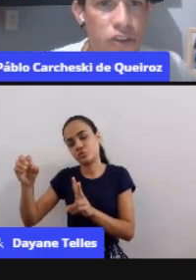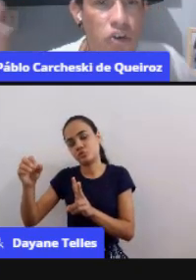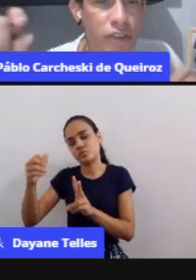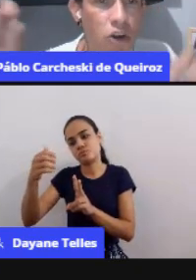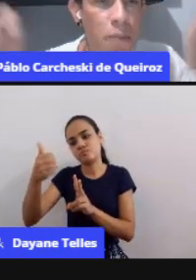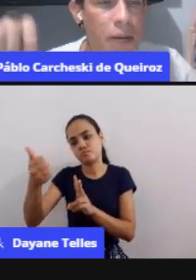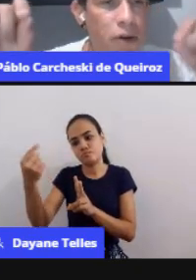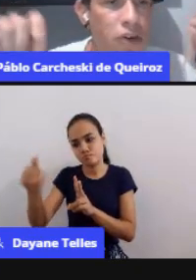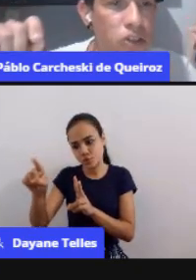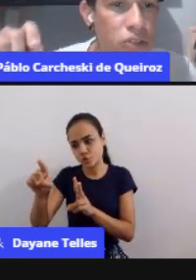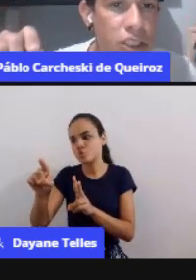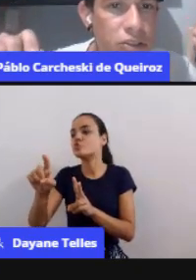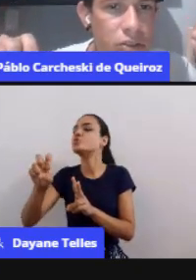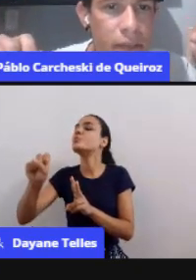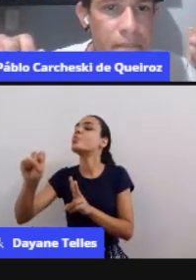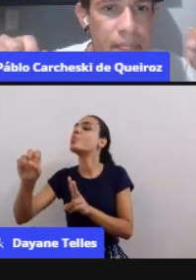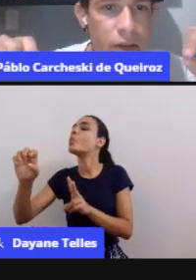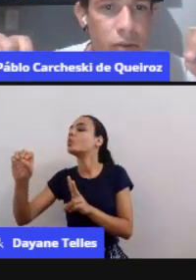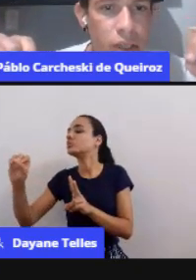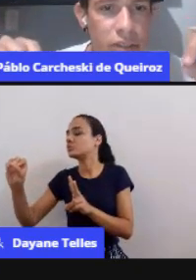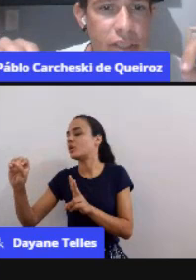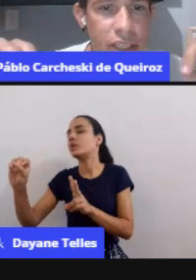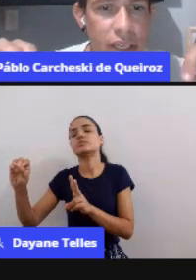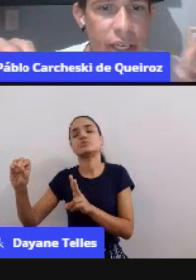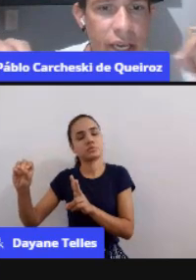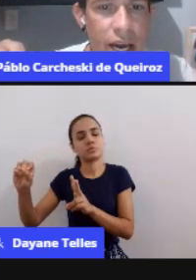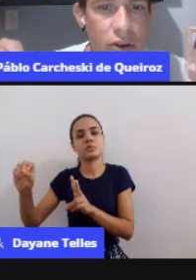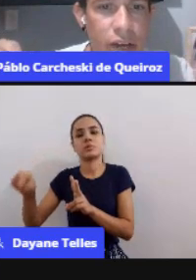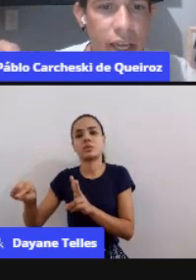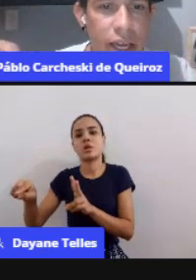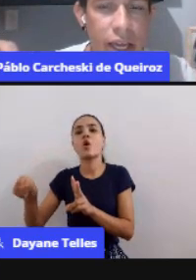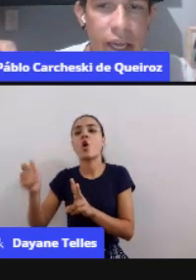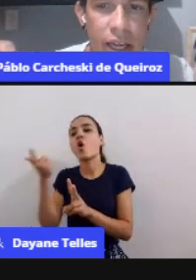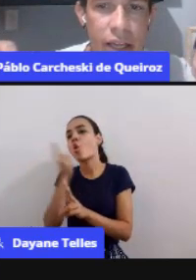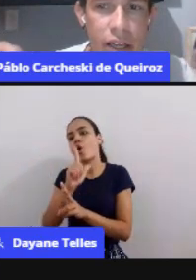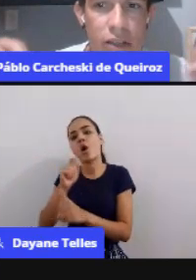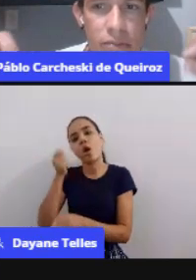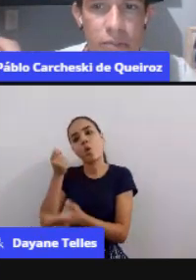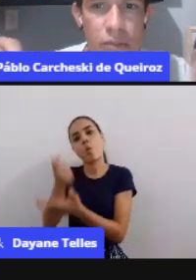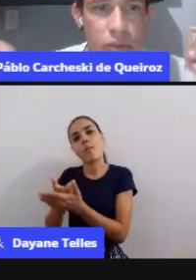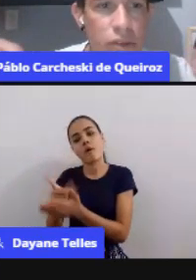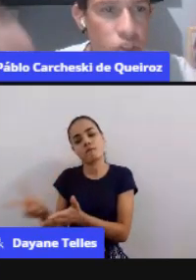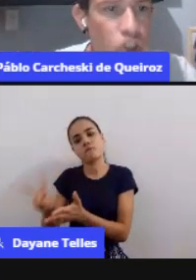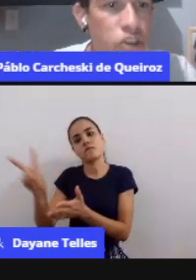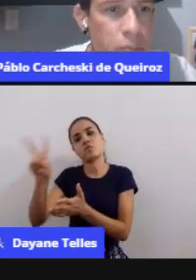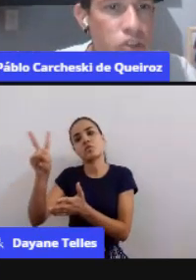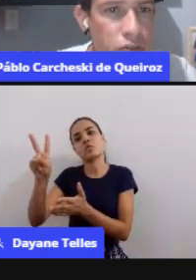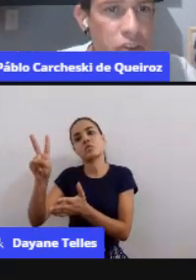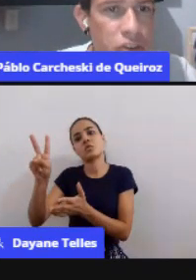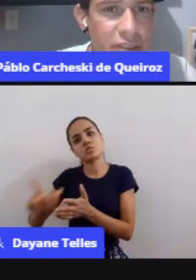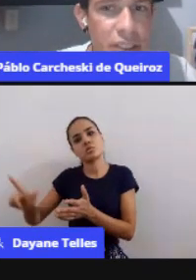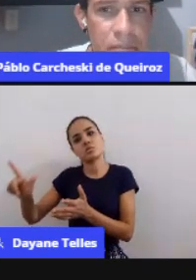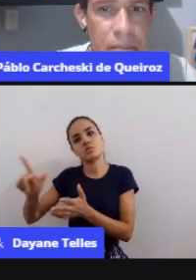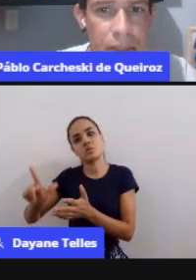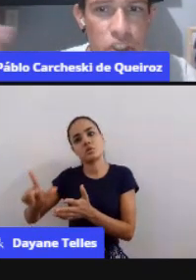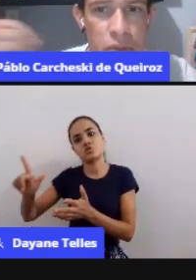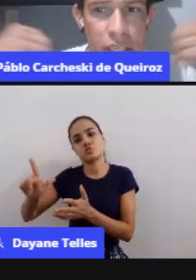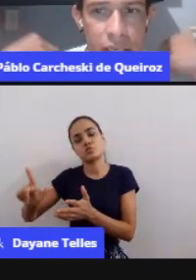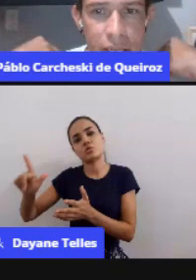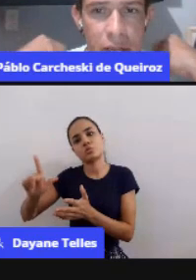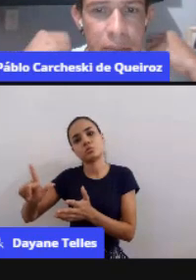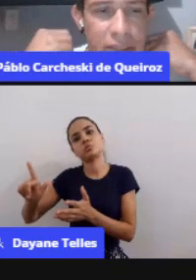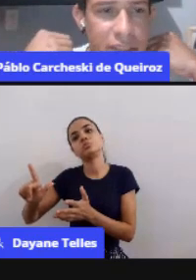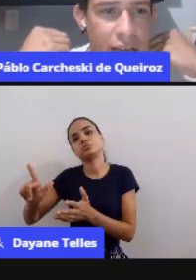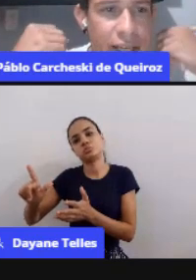é esse. Aí você consegue comparar pelo valor do litro, né? Então, seria legal se todos os produtos fossem assim, né? Então, a